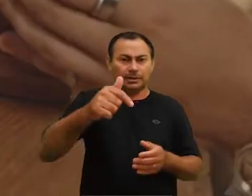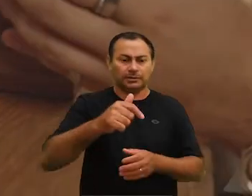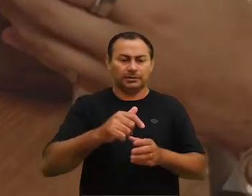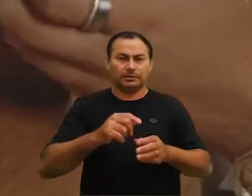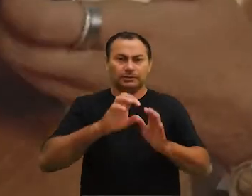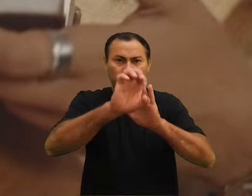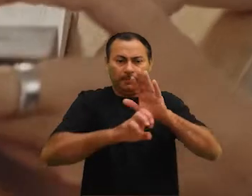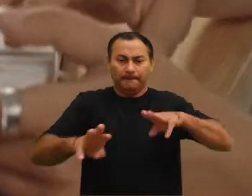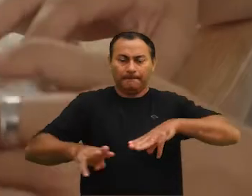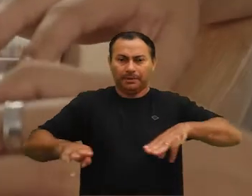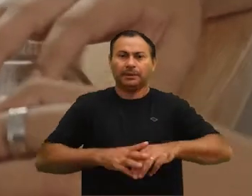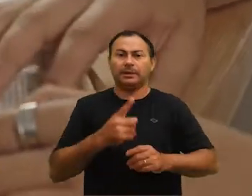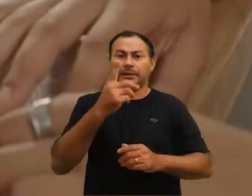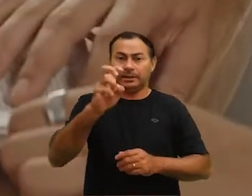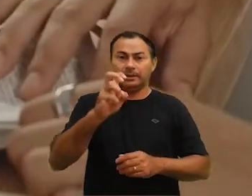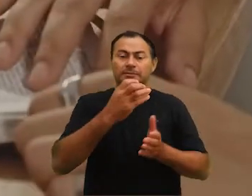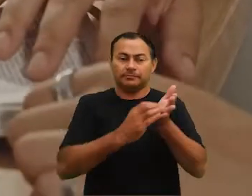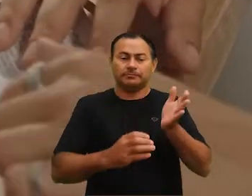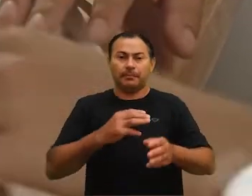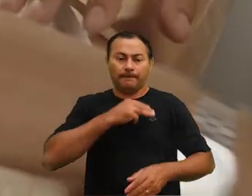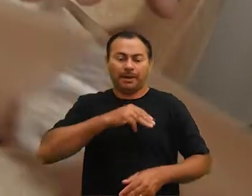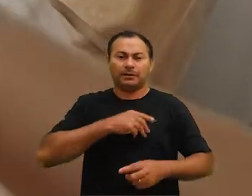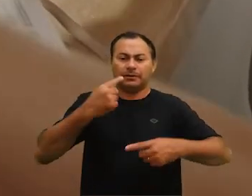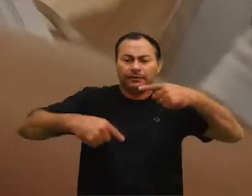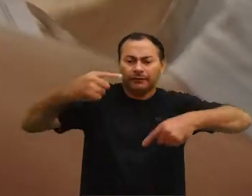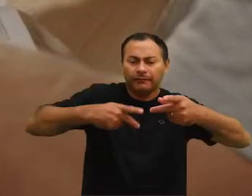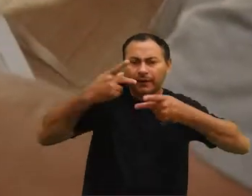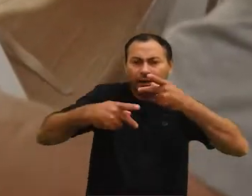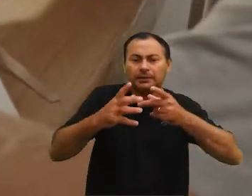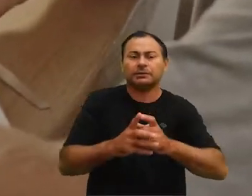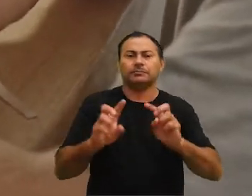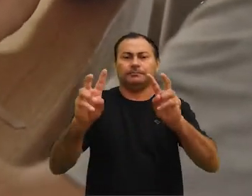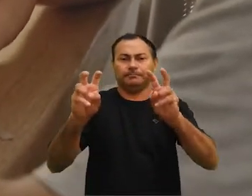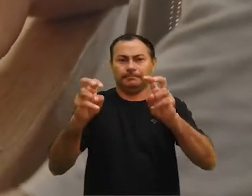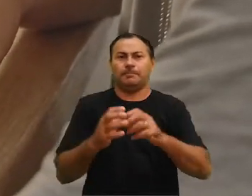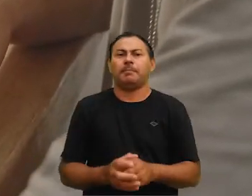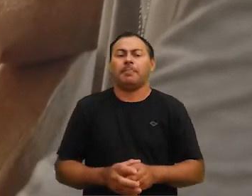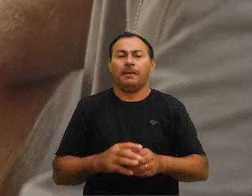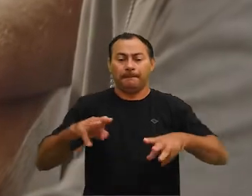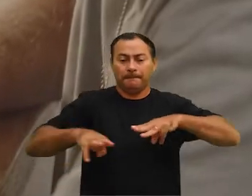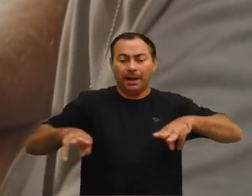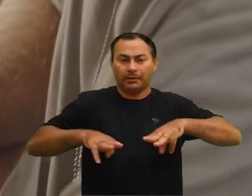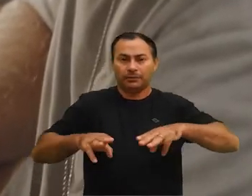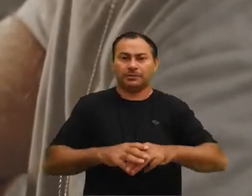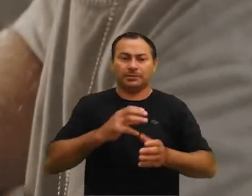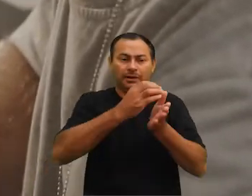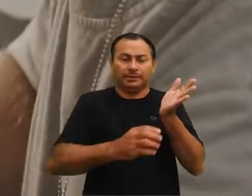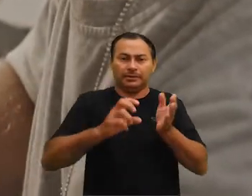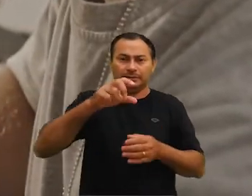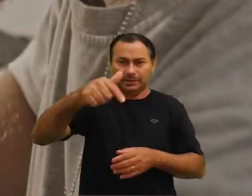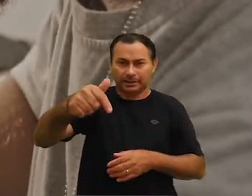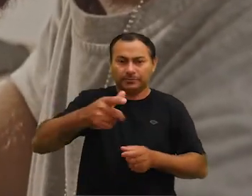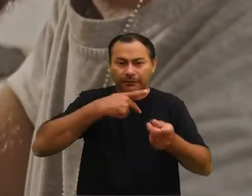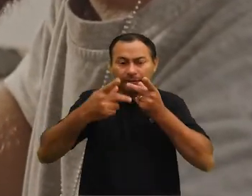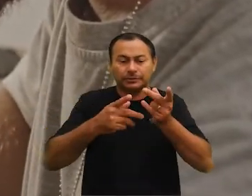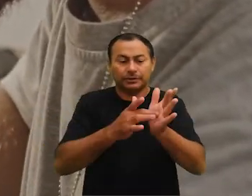7 de Marcos e 15 de Mateus relatam uma daquelas discussões de Jesus sobre esse assunto. Em Marcos capítulo 7, lemos